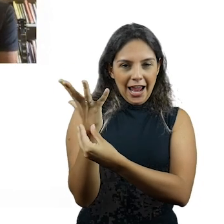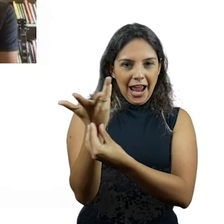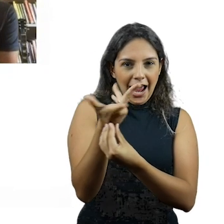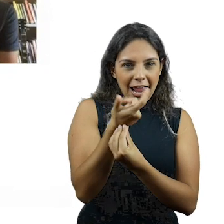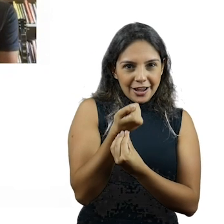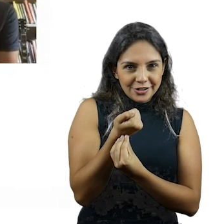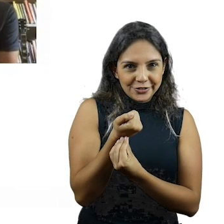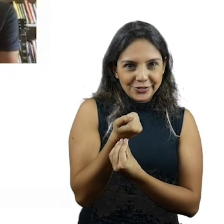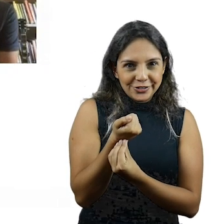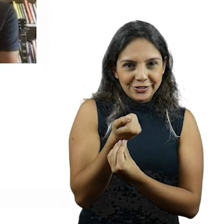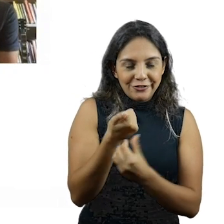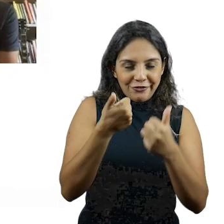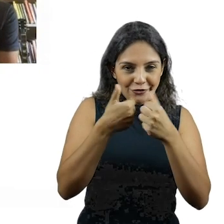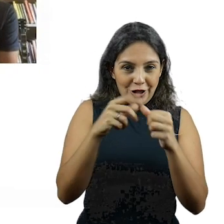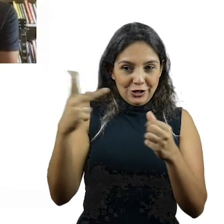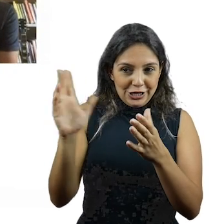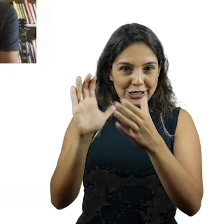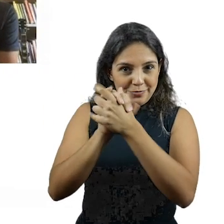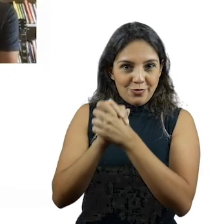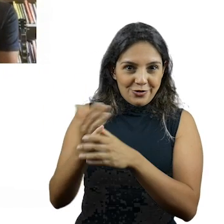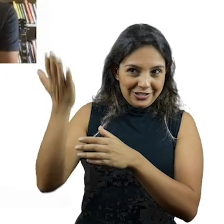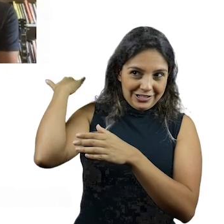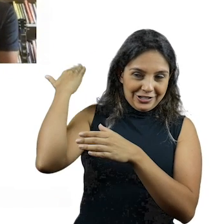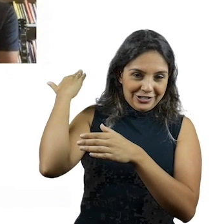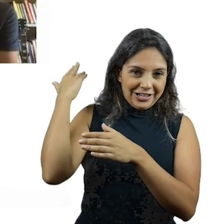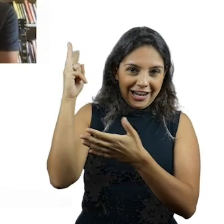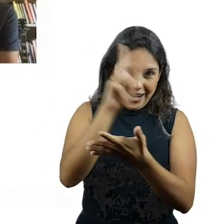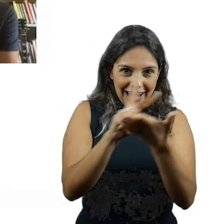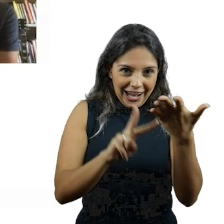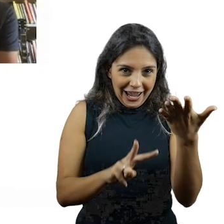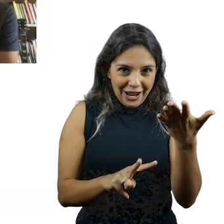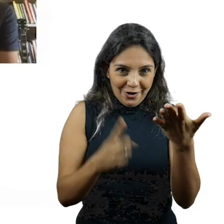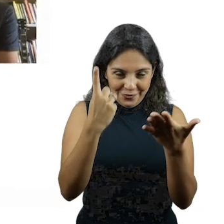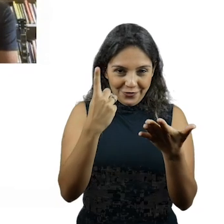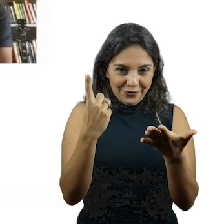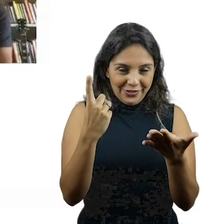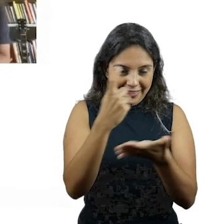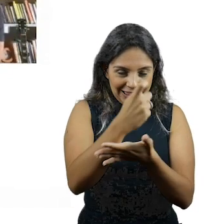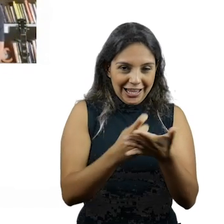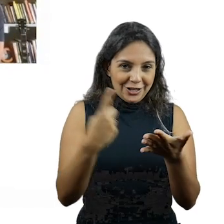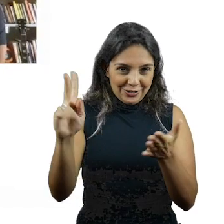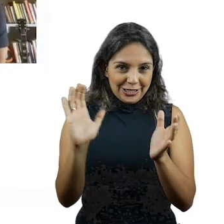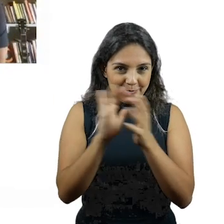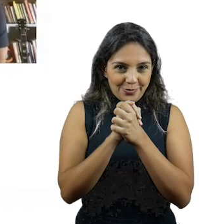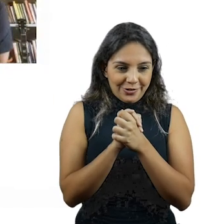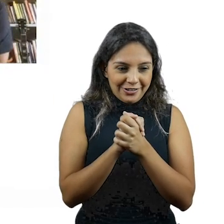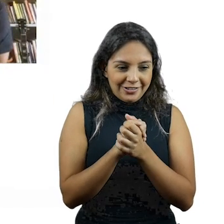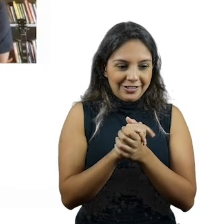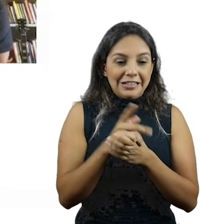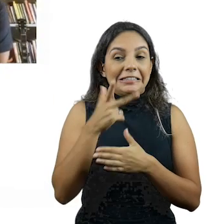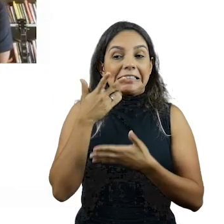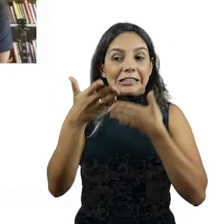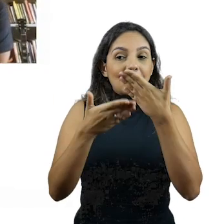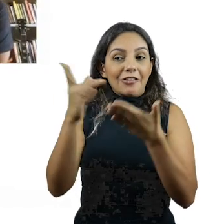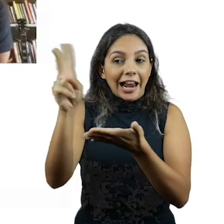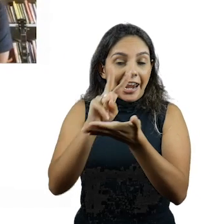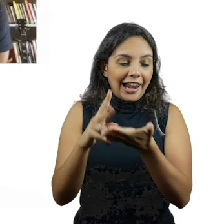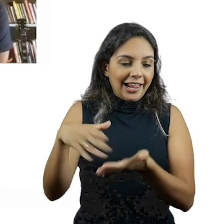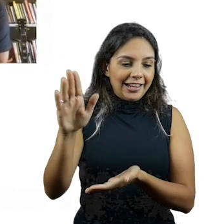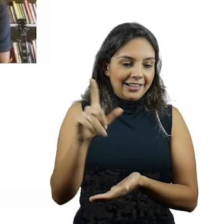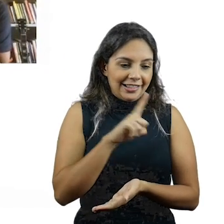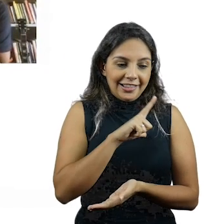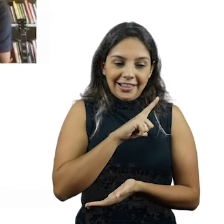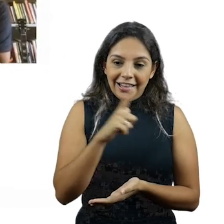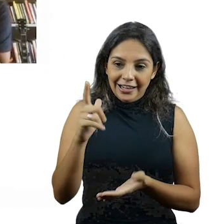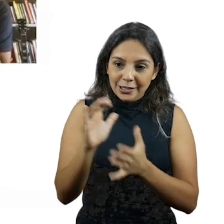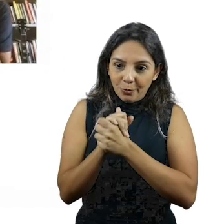ela entrou no palco e leu um trecho, né? Quem sabe você convence a Malu aí, não sei se ela está por aí, a ler um trecho para a gente